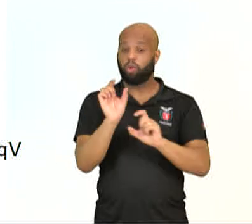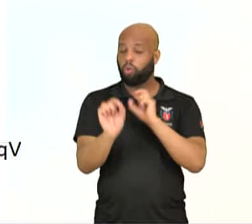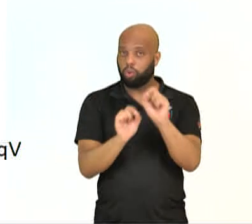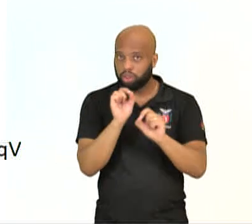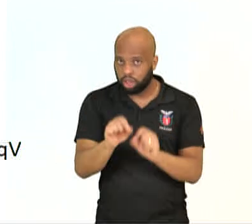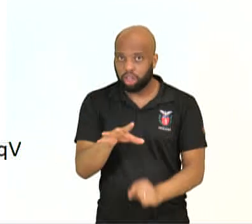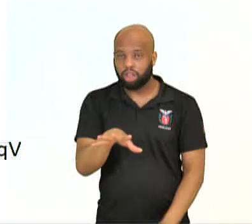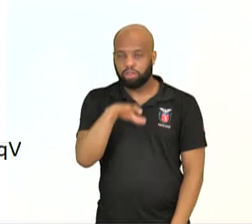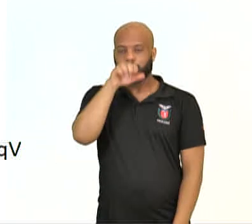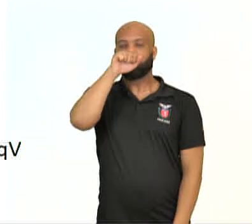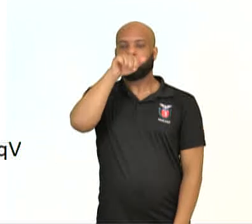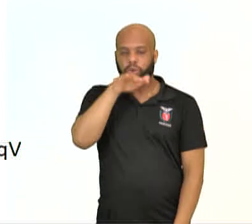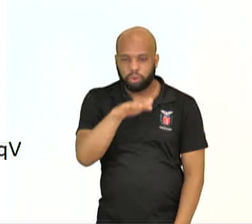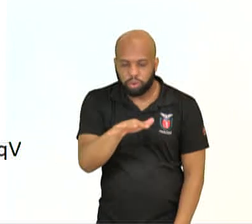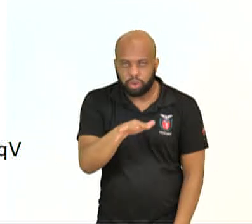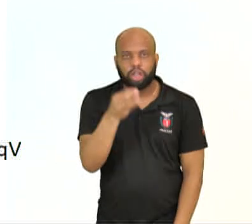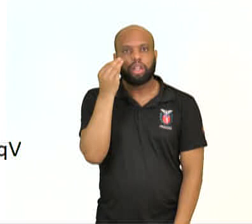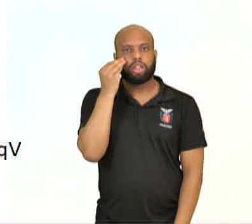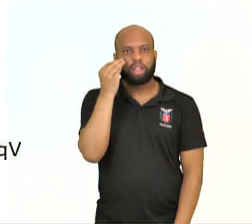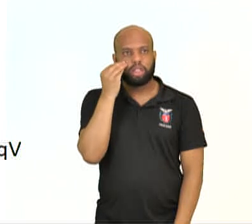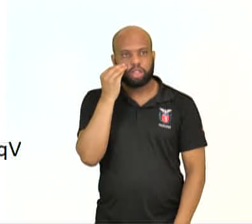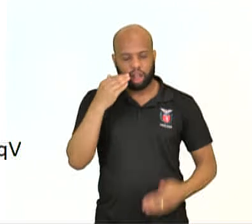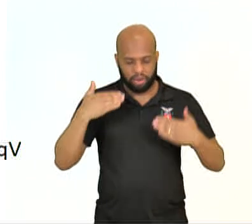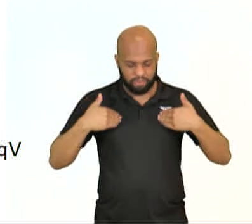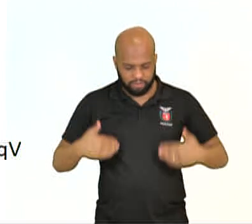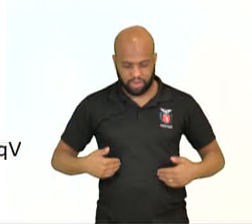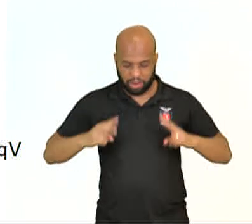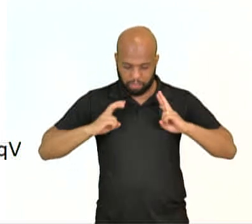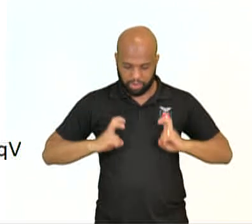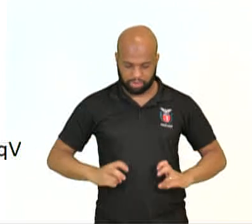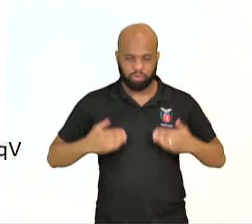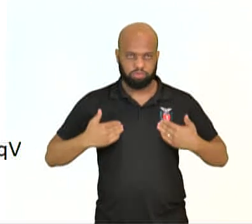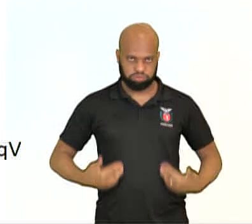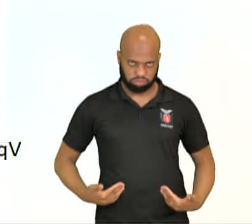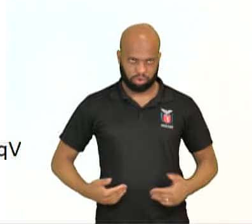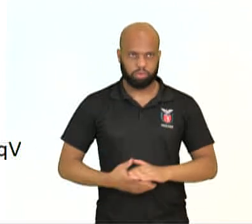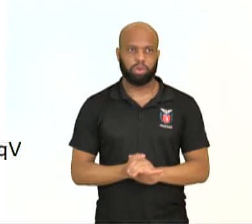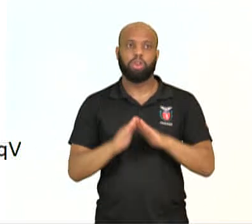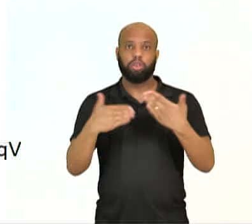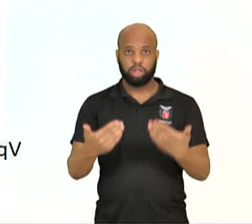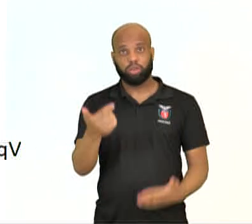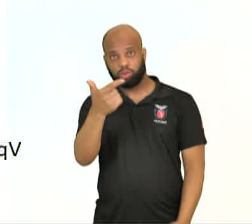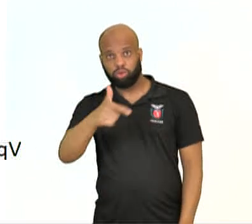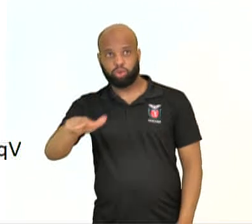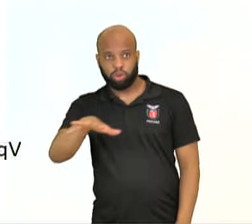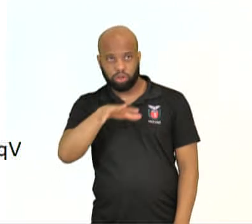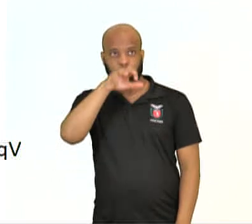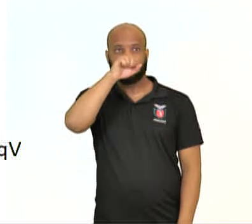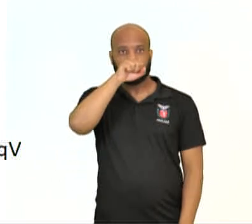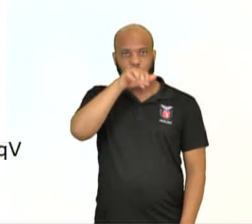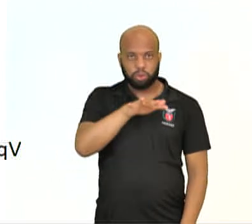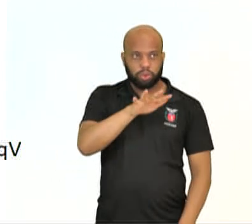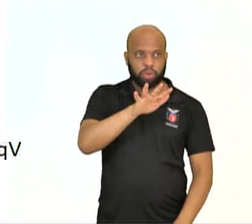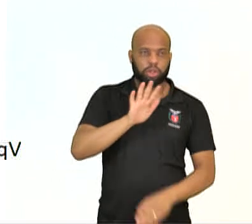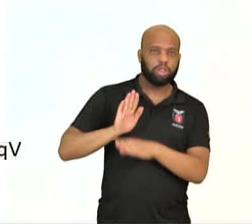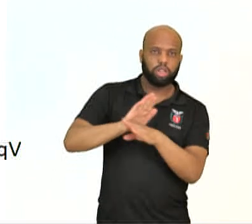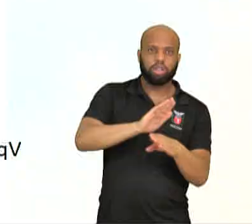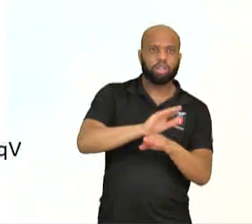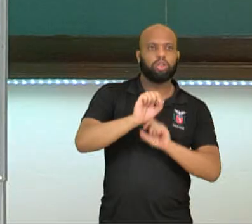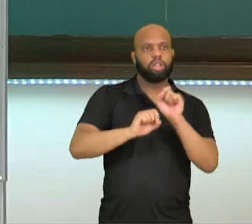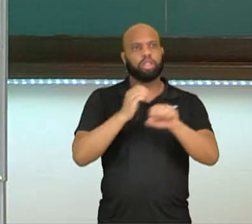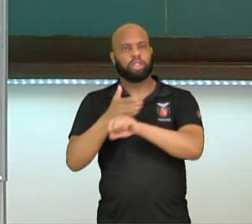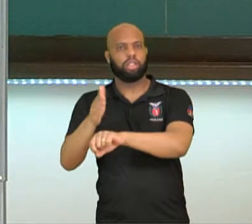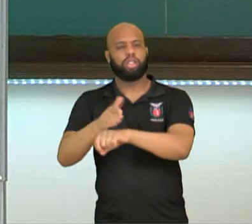procurar o relaxamento das tensões das diversas partes do corpo. Então, mais uma vez aí a respiração, auxiliando na prática de uma